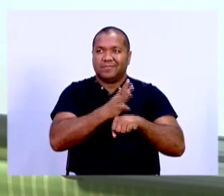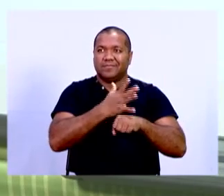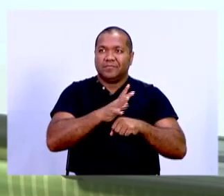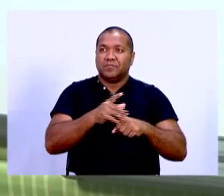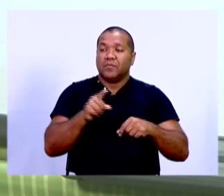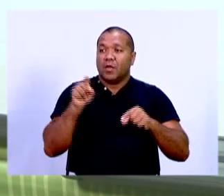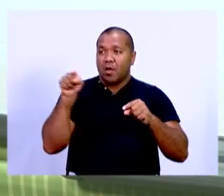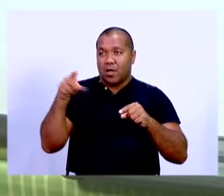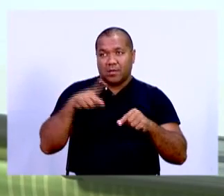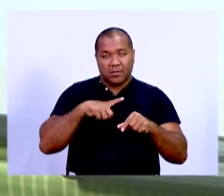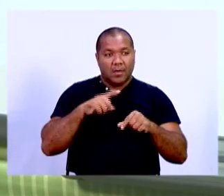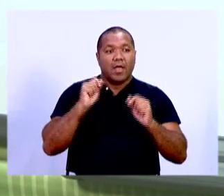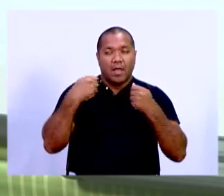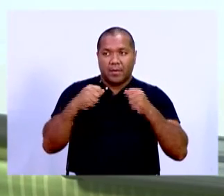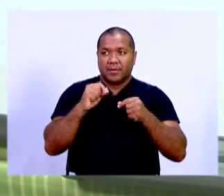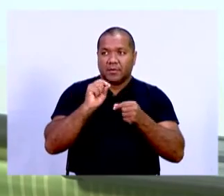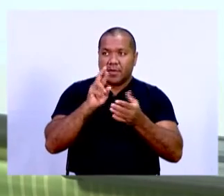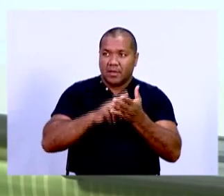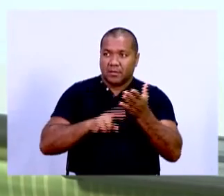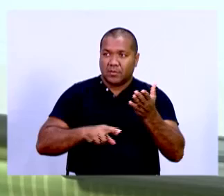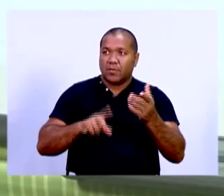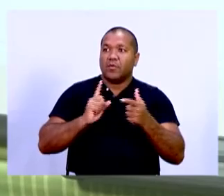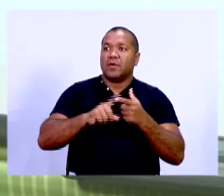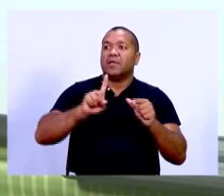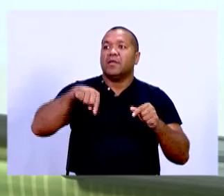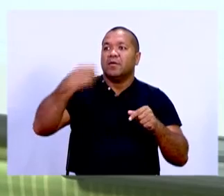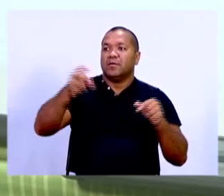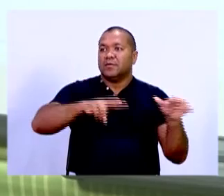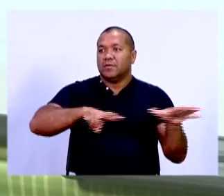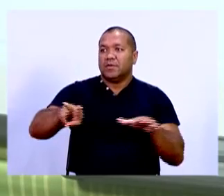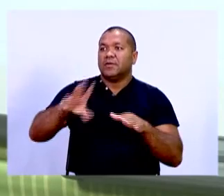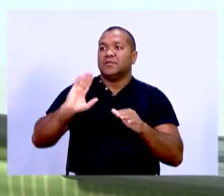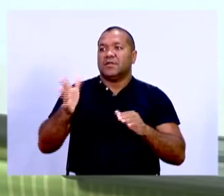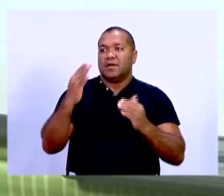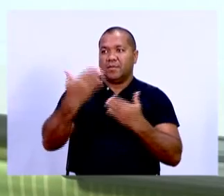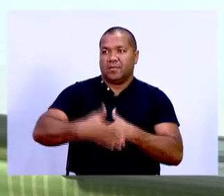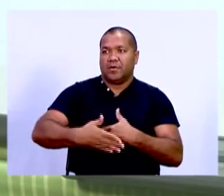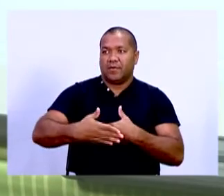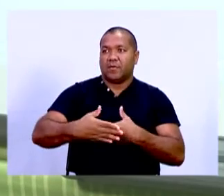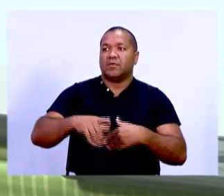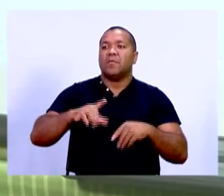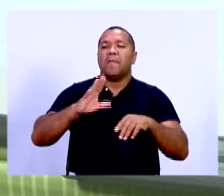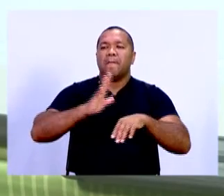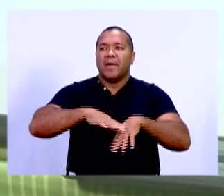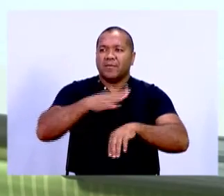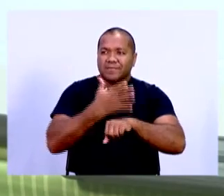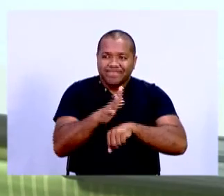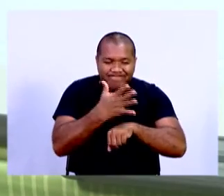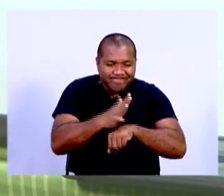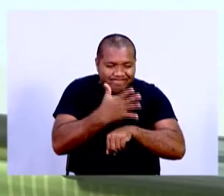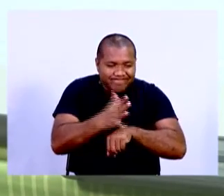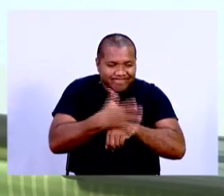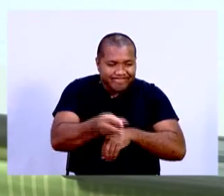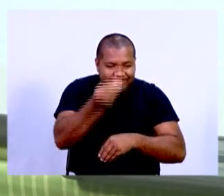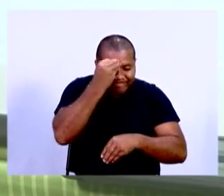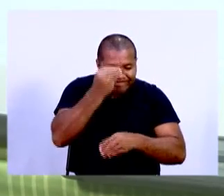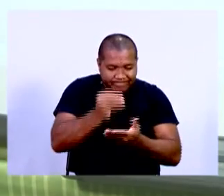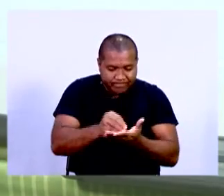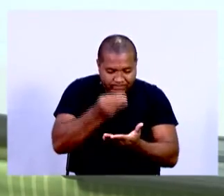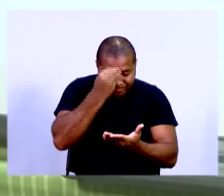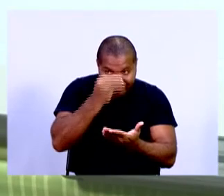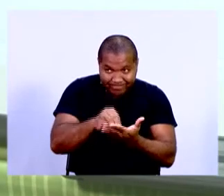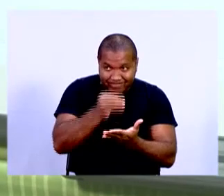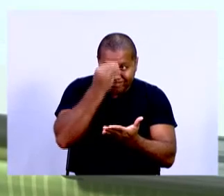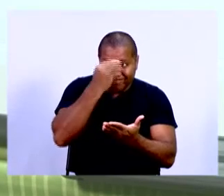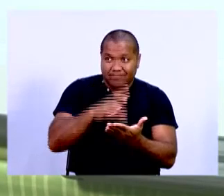aula atividade, porque semana que vem já é a prova, né? Então, quanto mais vocês exercitarem, quanto mais vocês